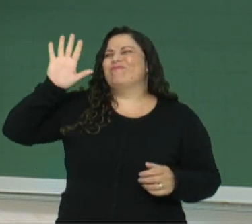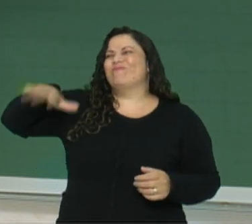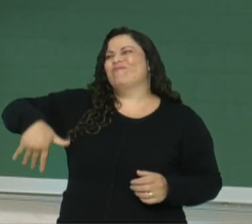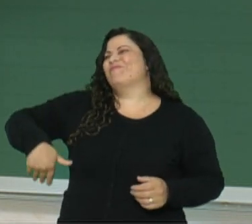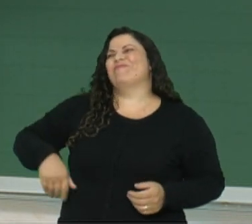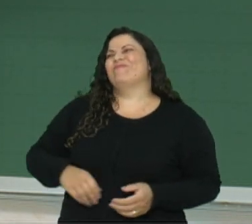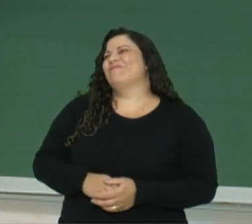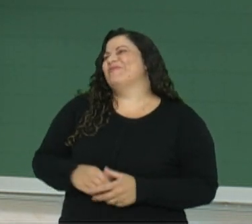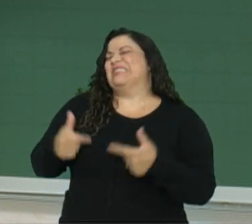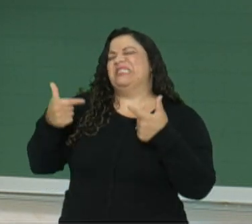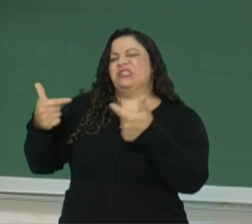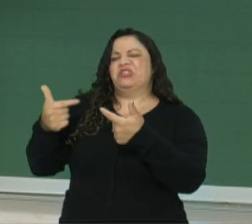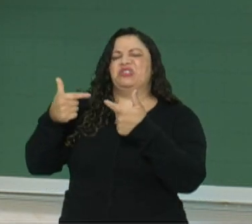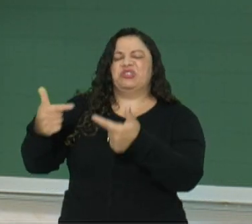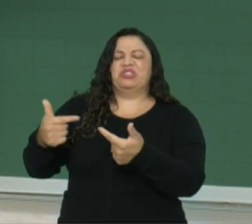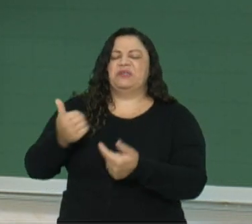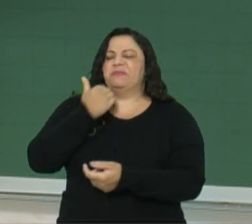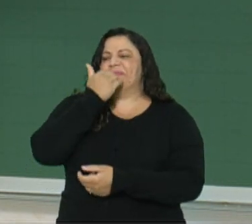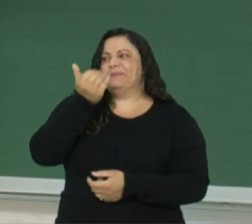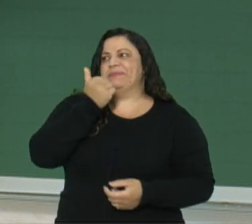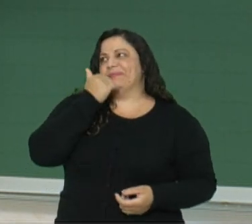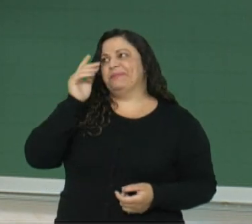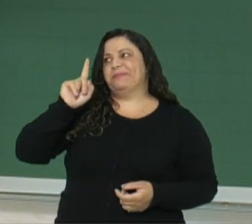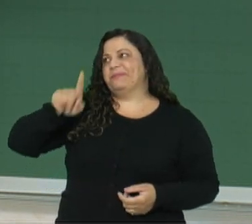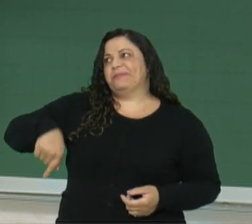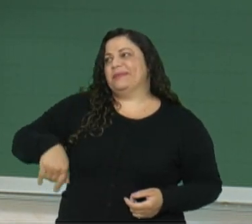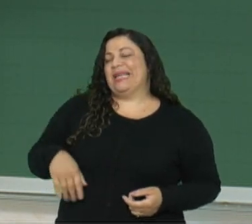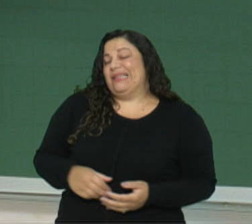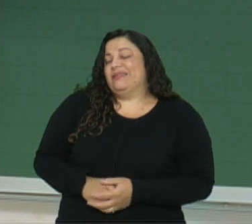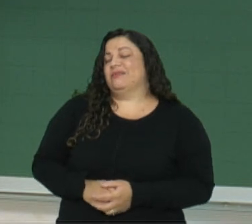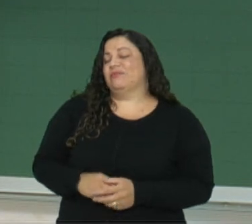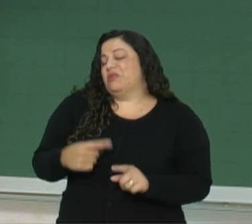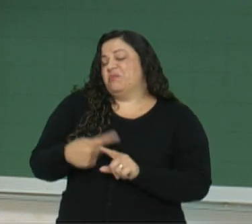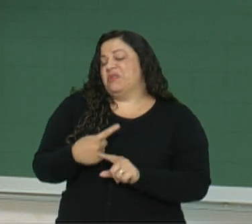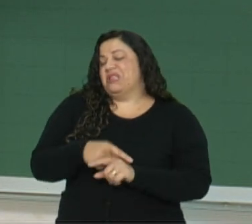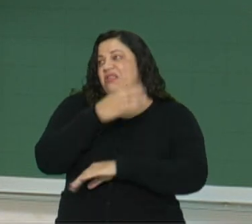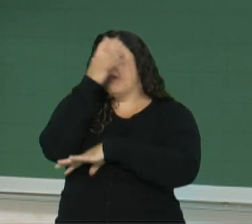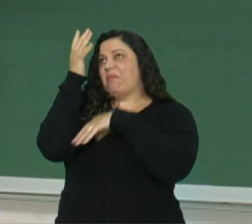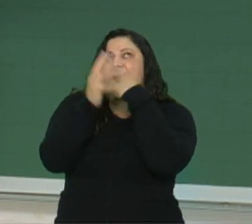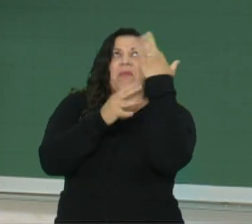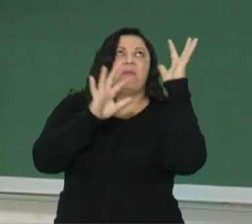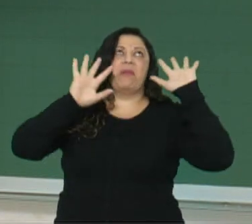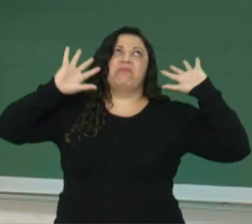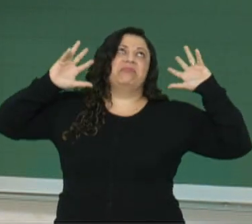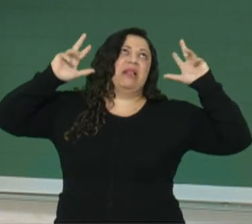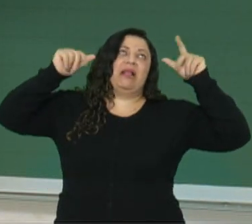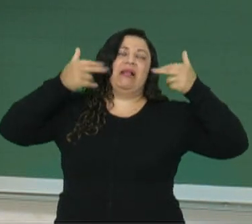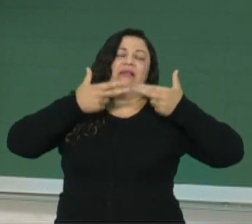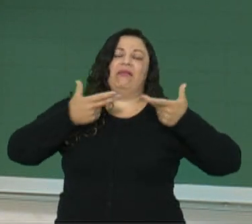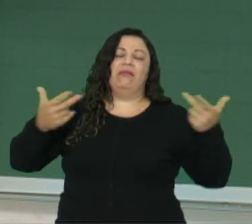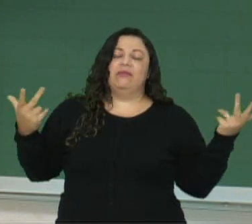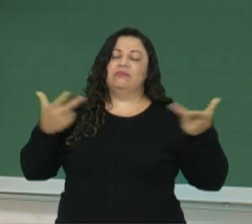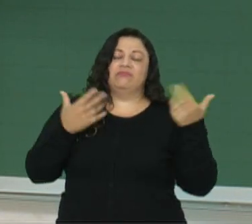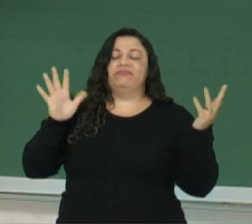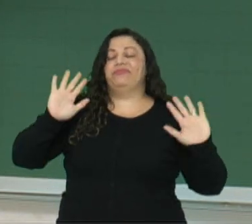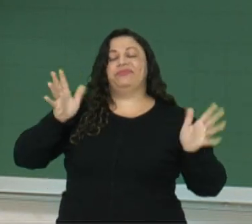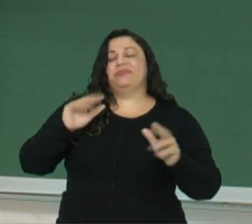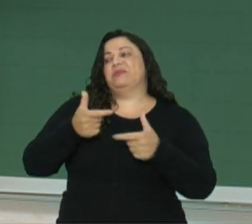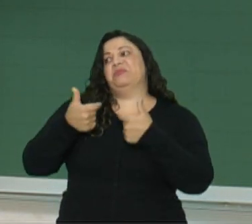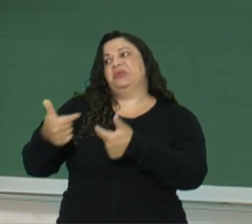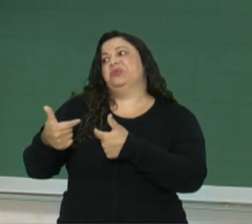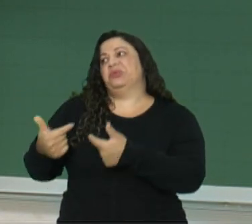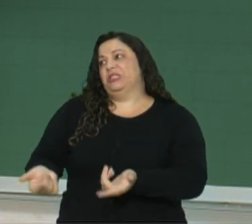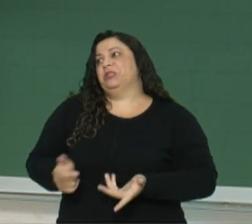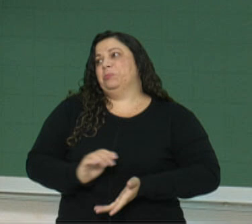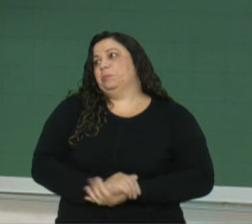professor, foi muito chato, não tinha nada de legal. O que tinha de mais? Tinha um monte de mato lá, tinha um monte de coisa, coisa que já que chatice